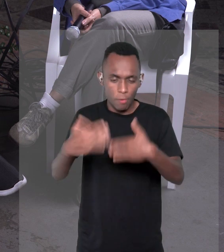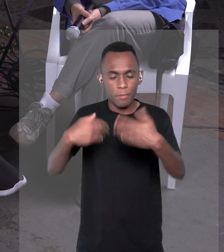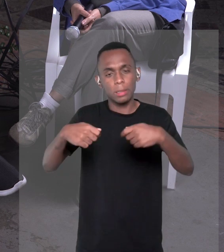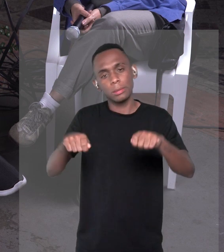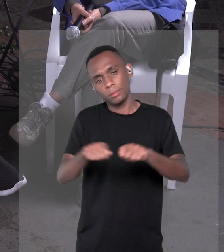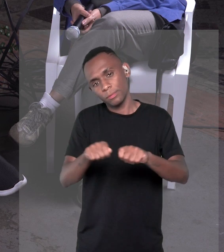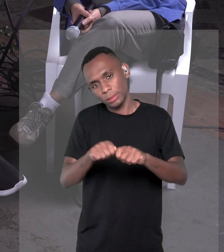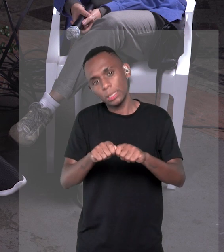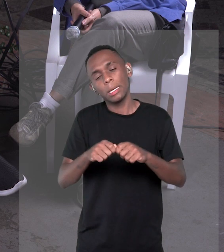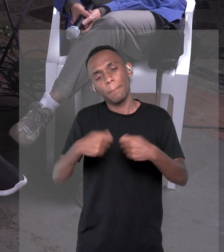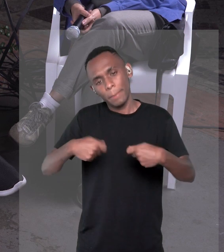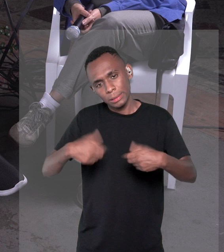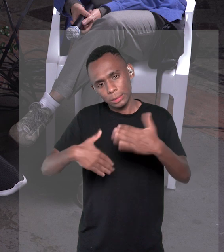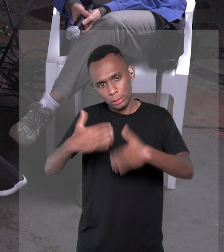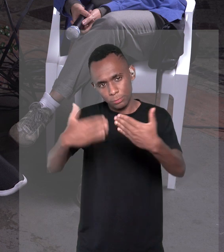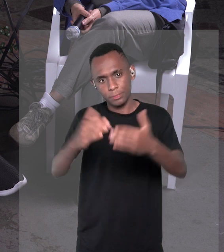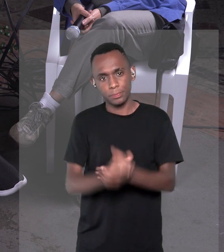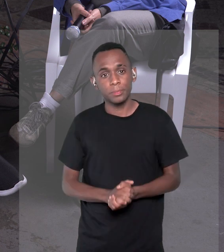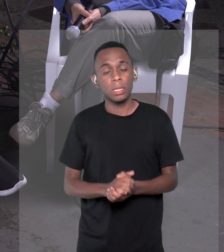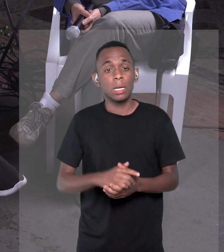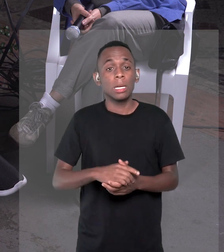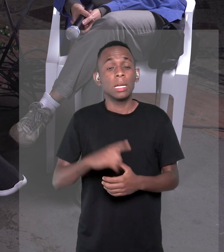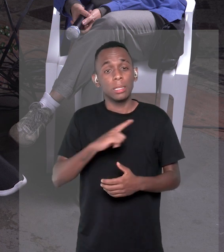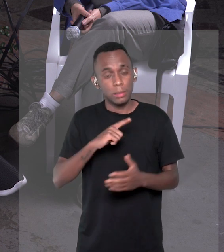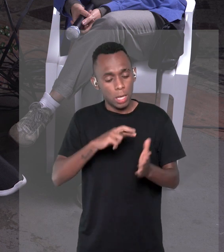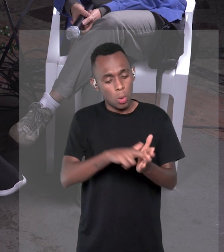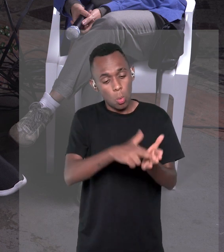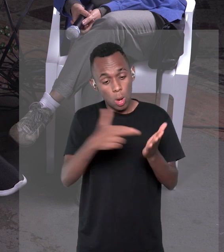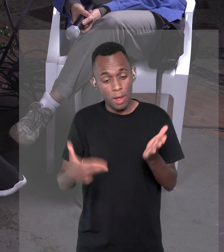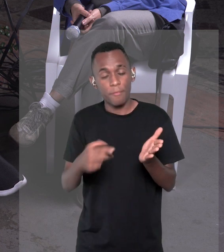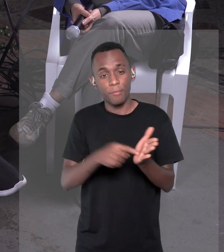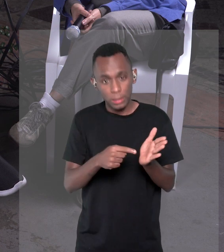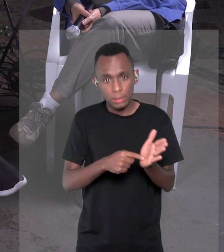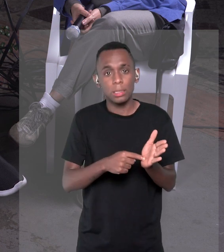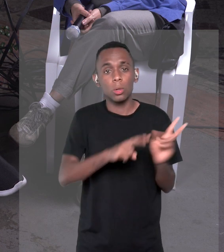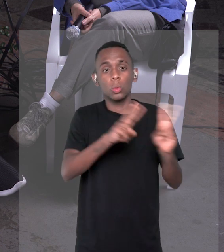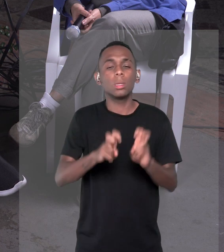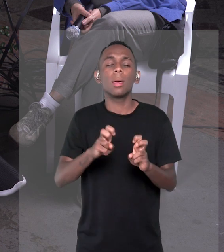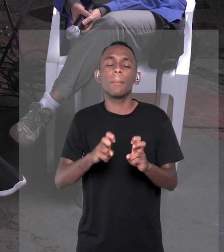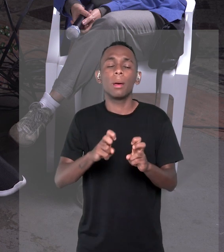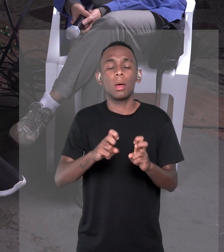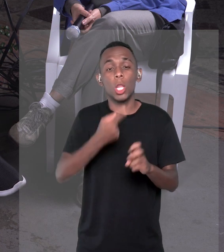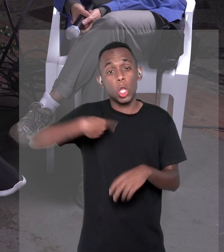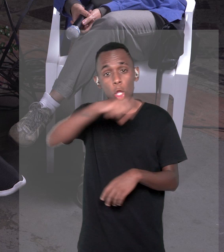revista chamada Nós, os Brasileiros, que justamente trabalha essa